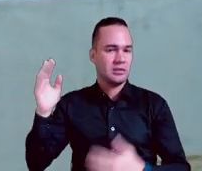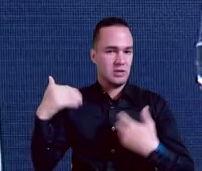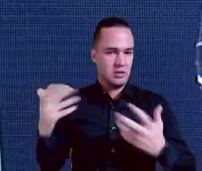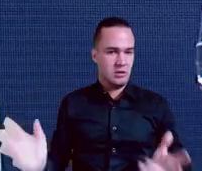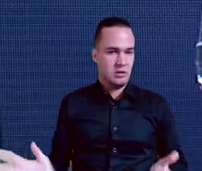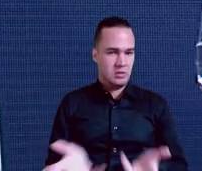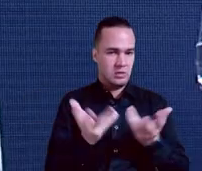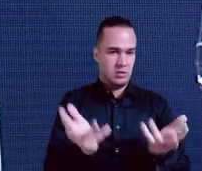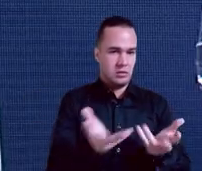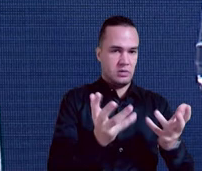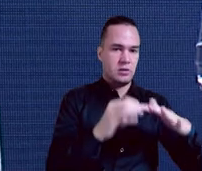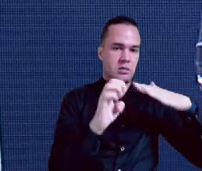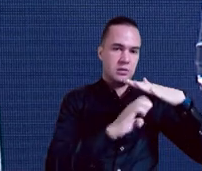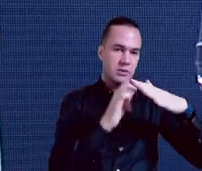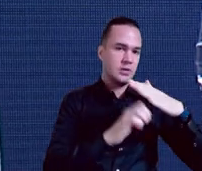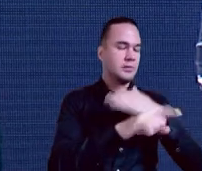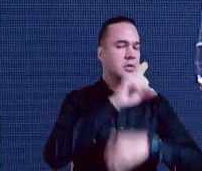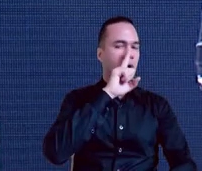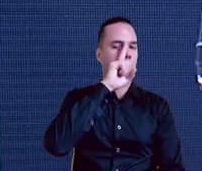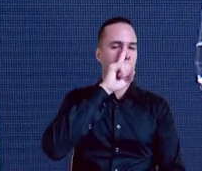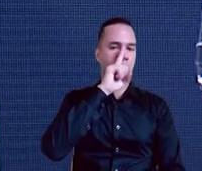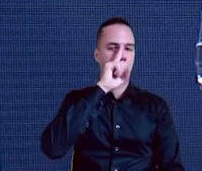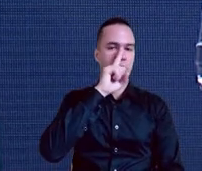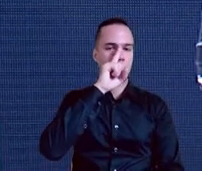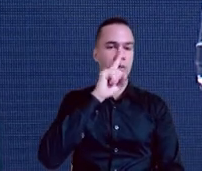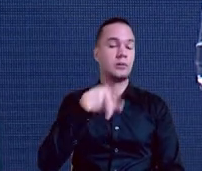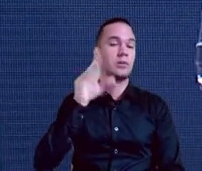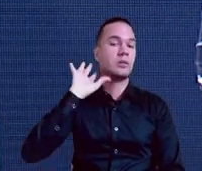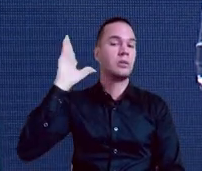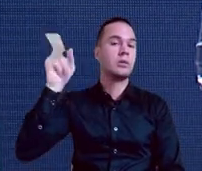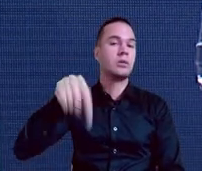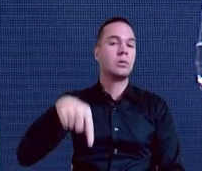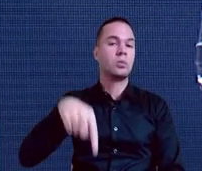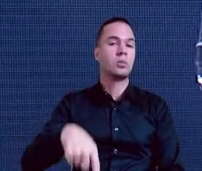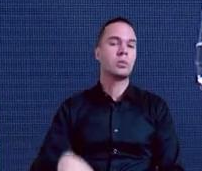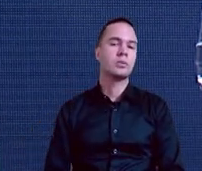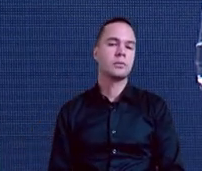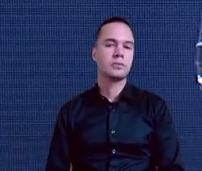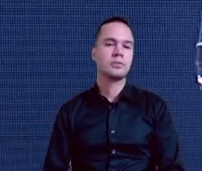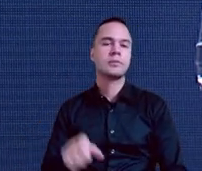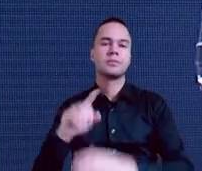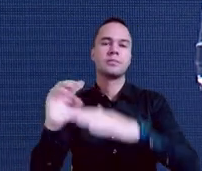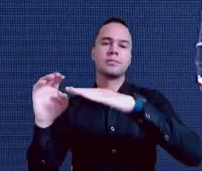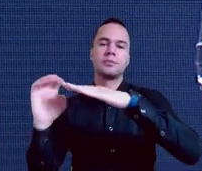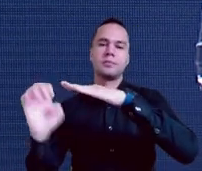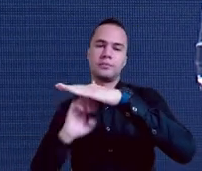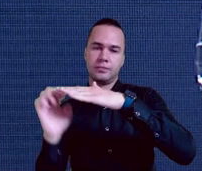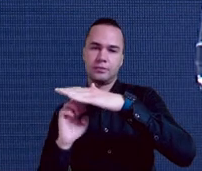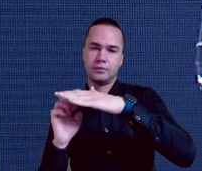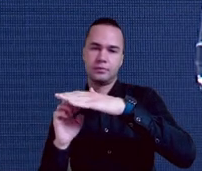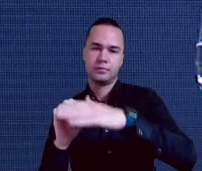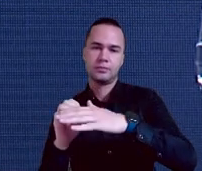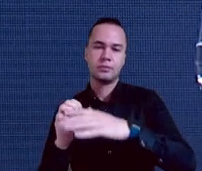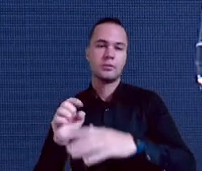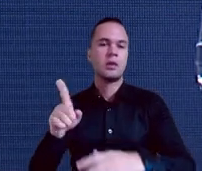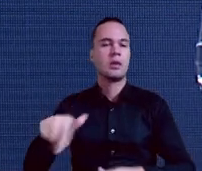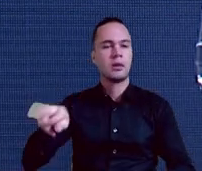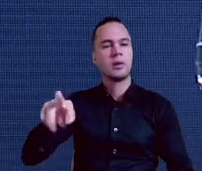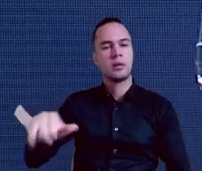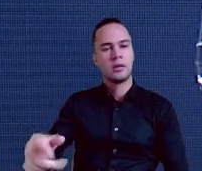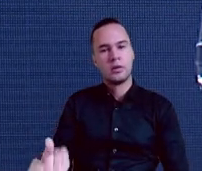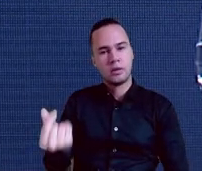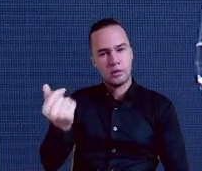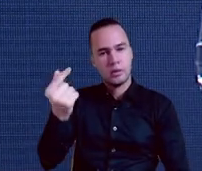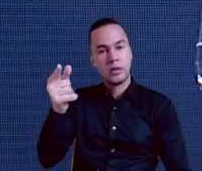empresa é uma agenda perigosa e o que tá acontecendo agora o que é são as empresas indo atrás do Capital necessário